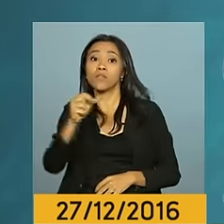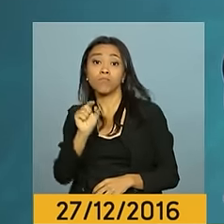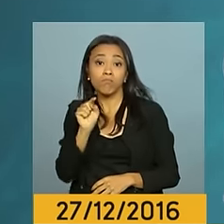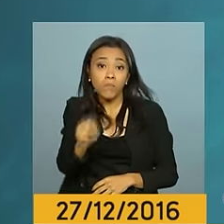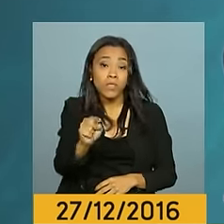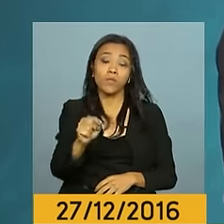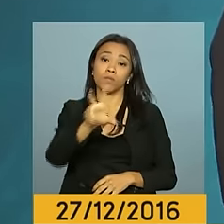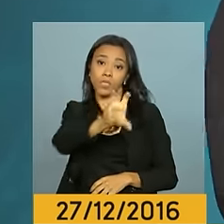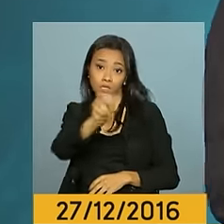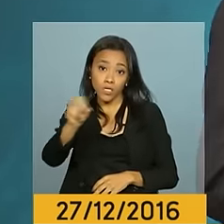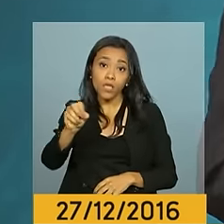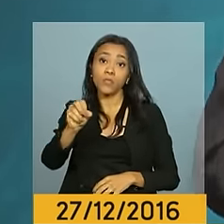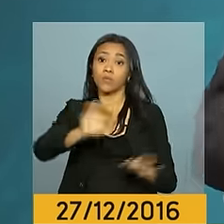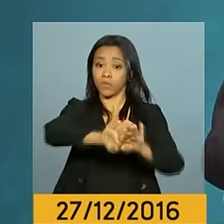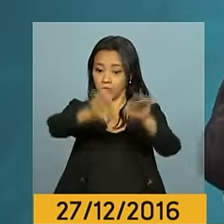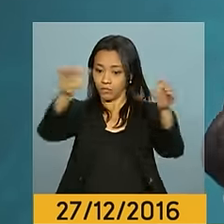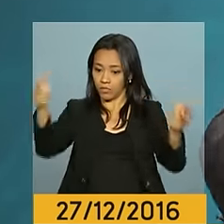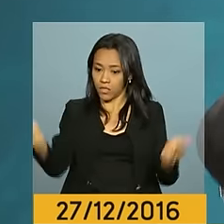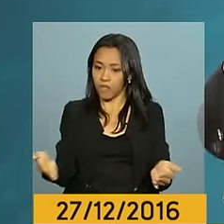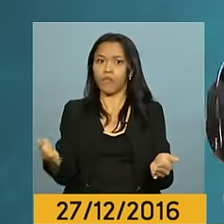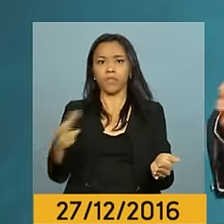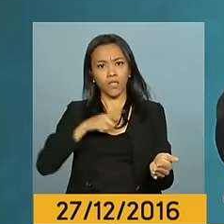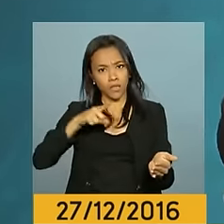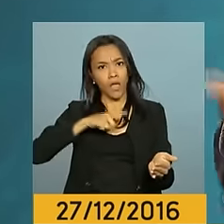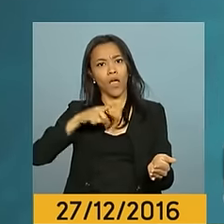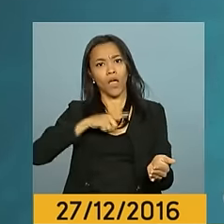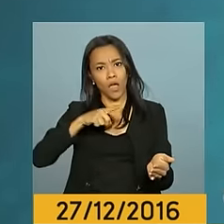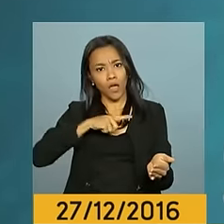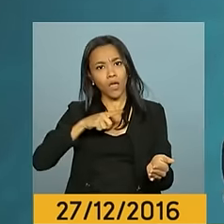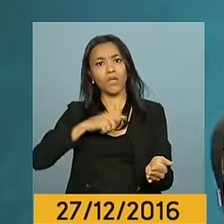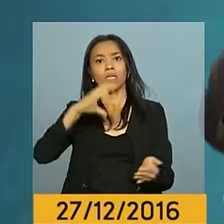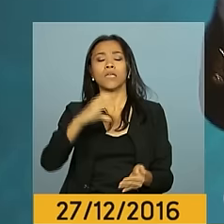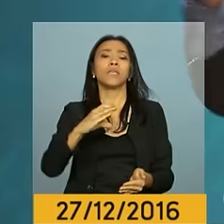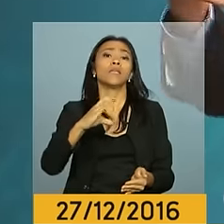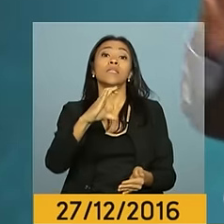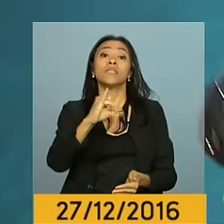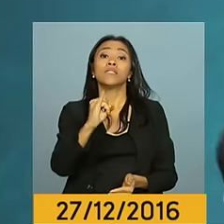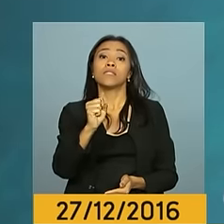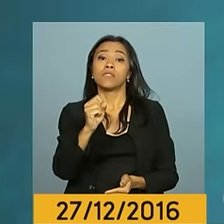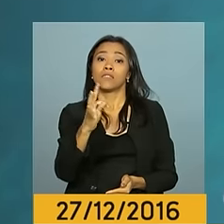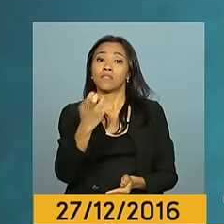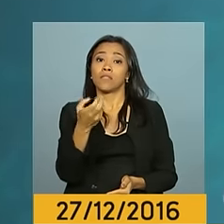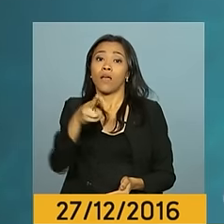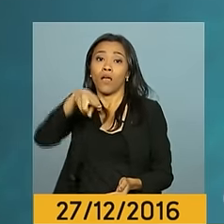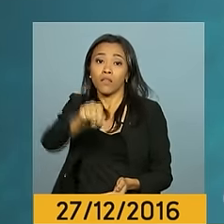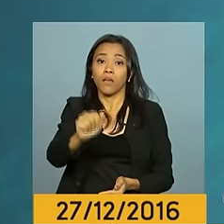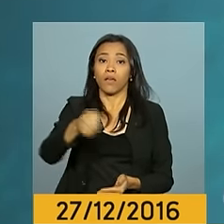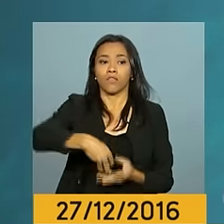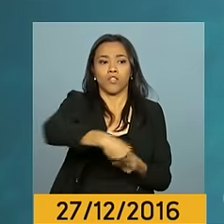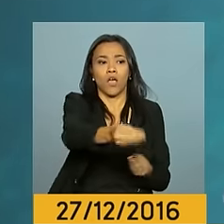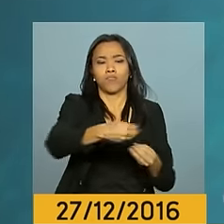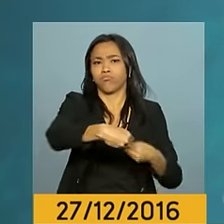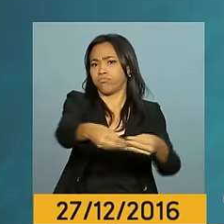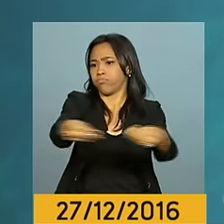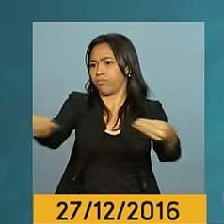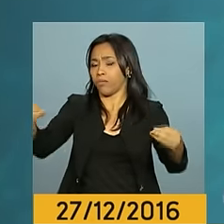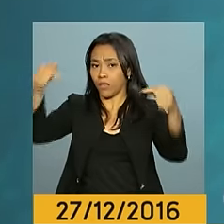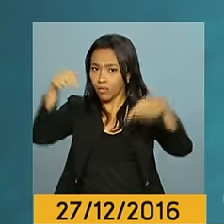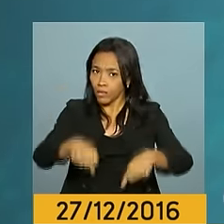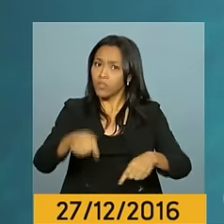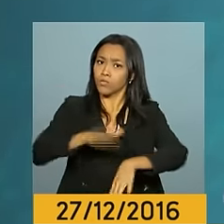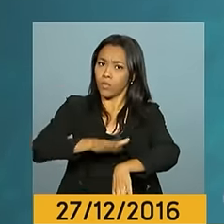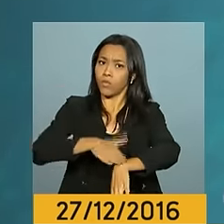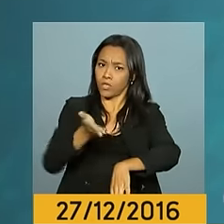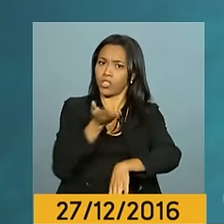13.500 reservatórios 13.500 cisternas que estão sendo entregues a partir deste